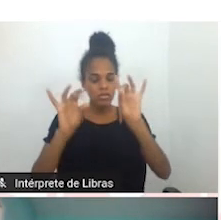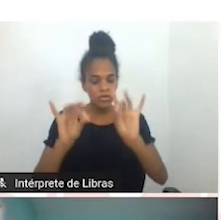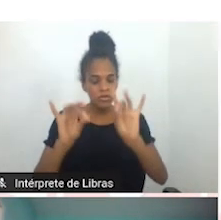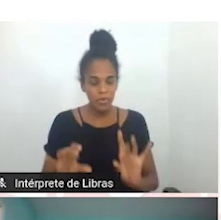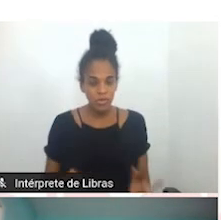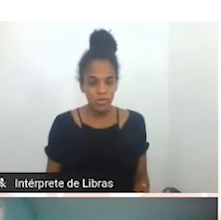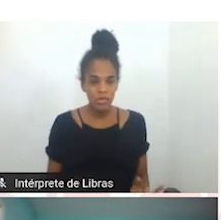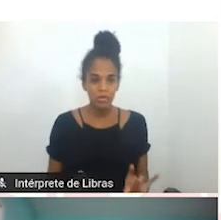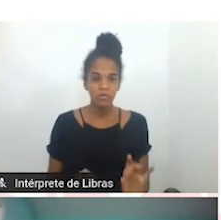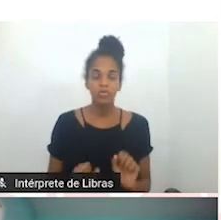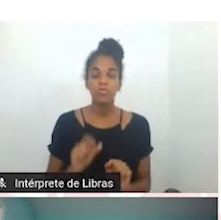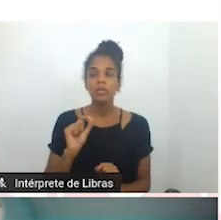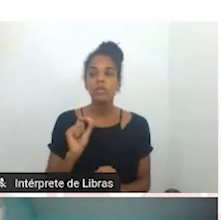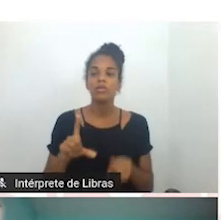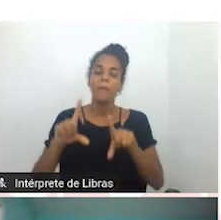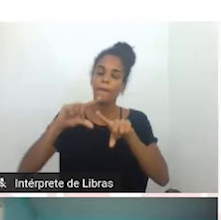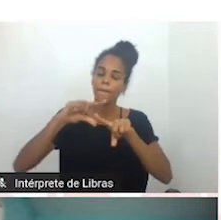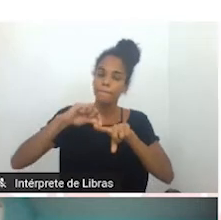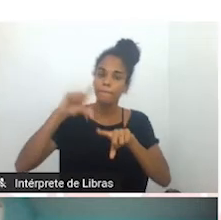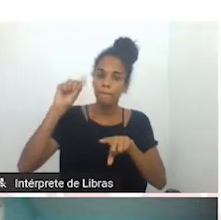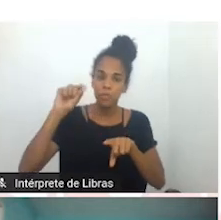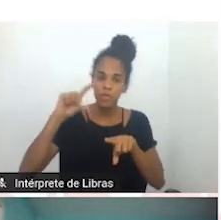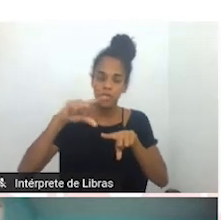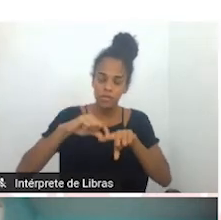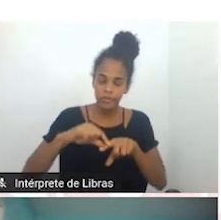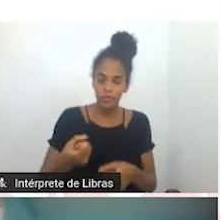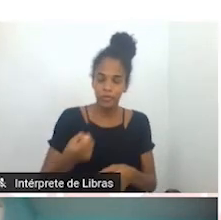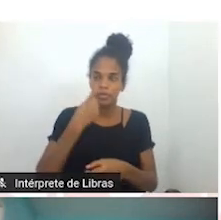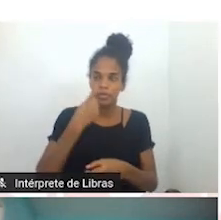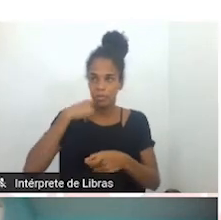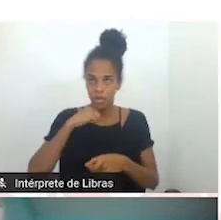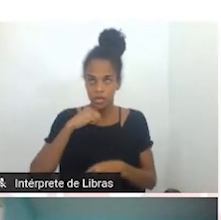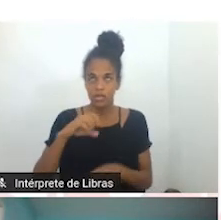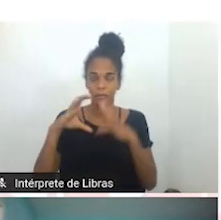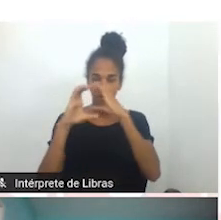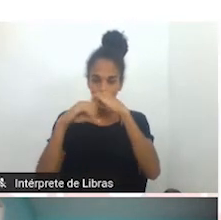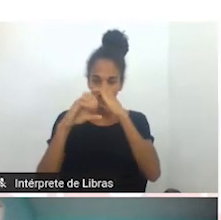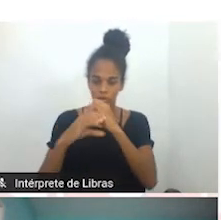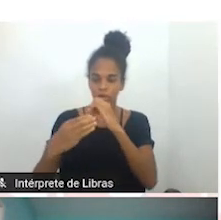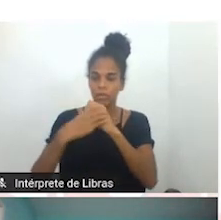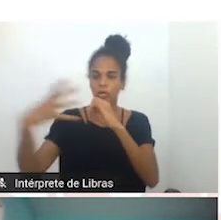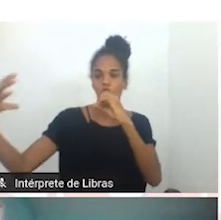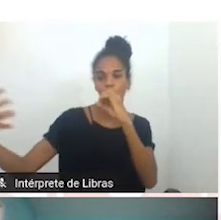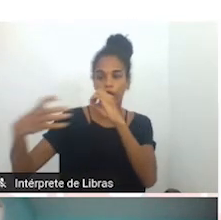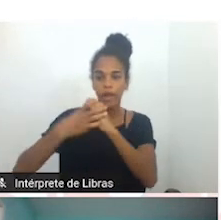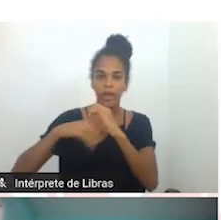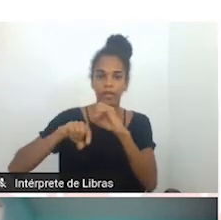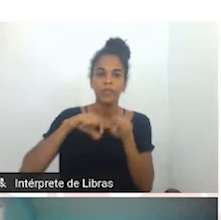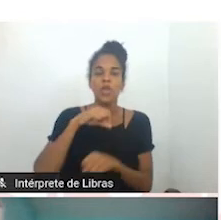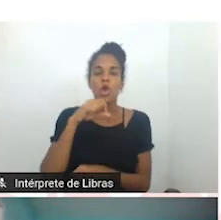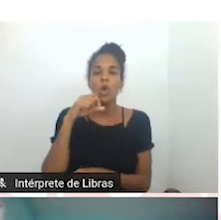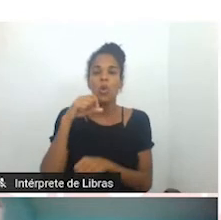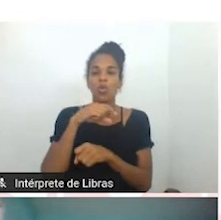tubo, depois que pinça o tubo, tira o êmbolo, o ventilador ainda desligado, conecta o ventilador. Depois que despinça, é que a gente liga o